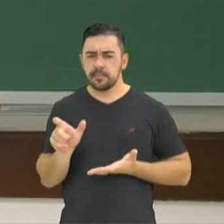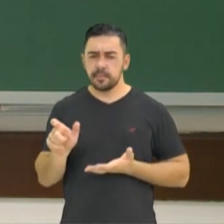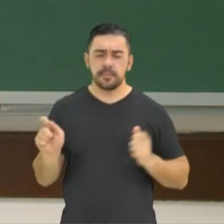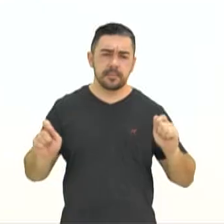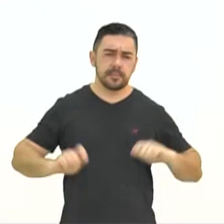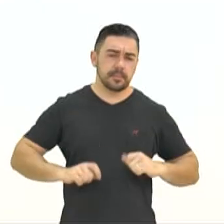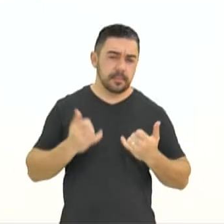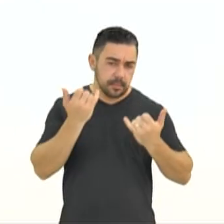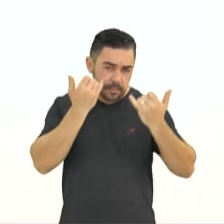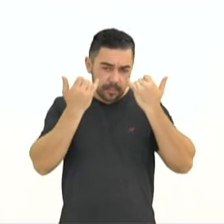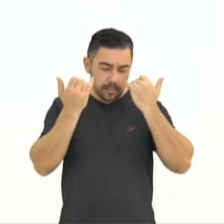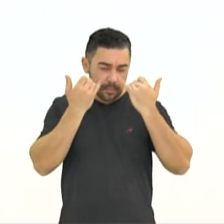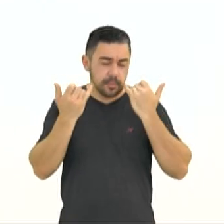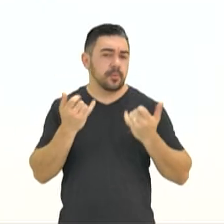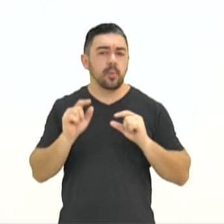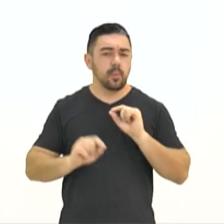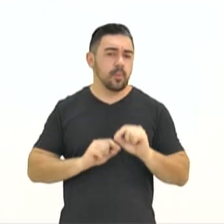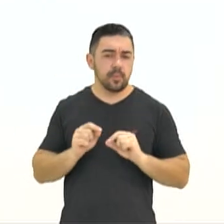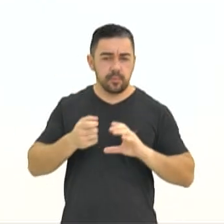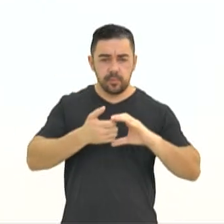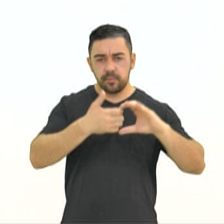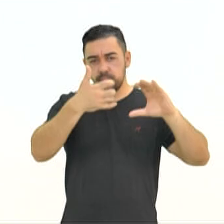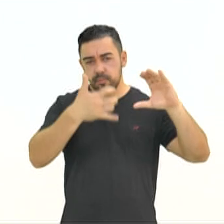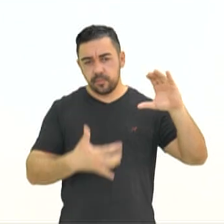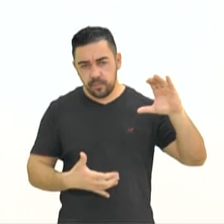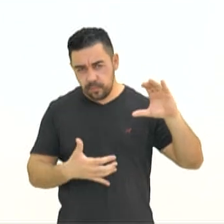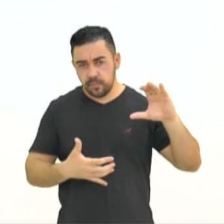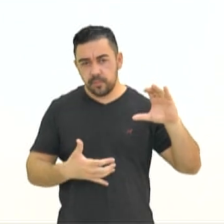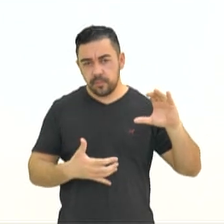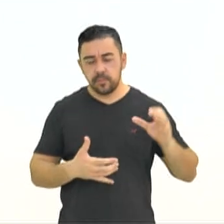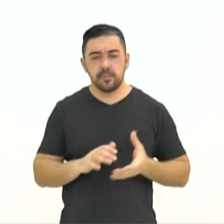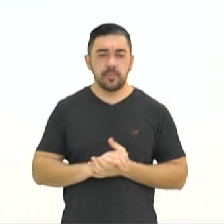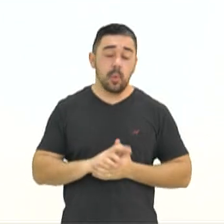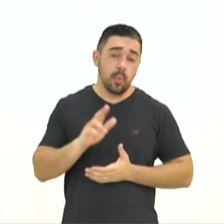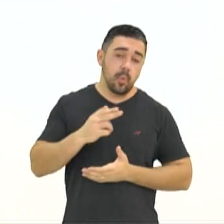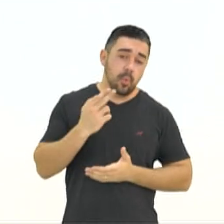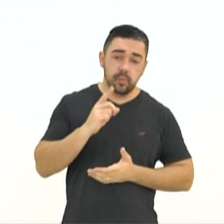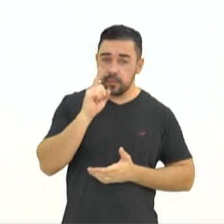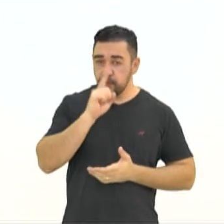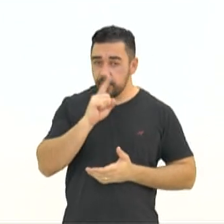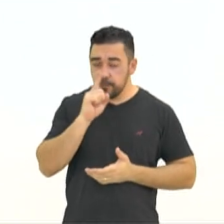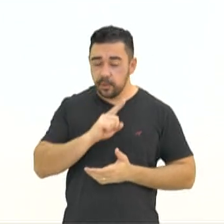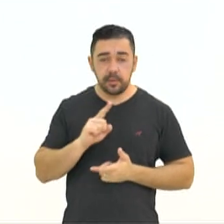dar informações sobre as características, defeitos